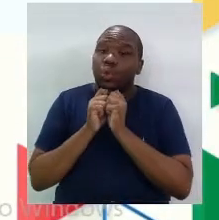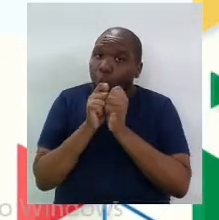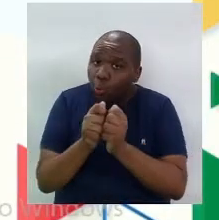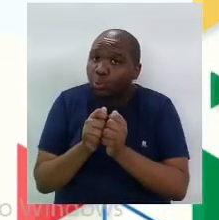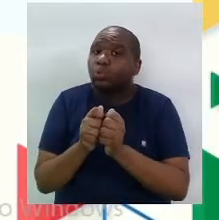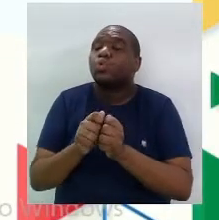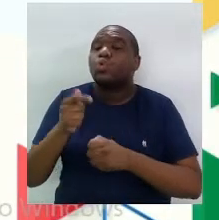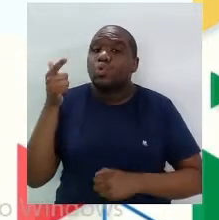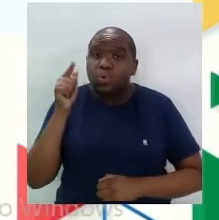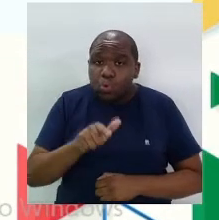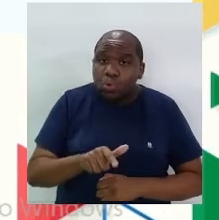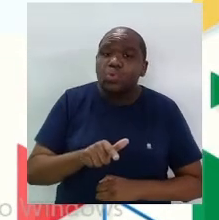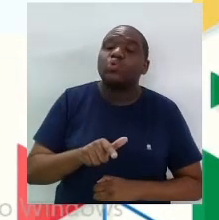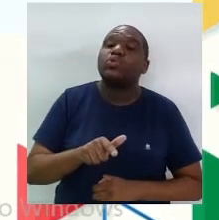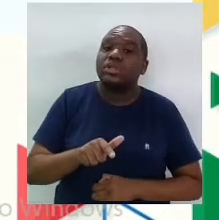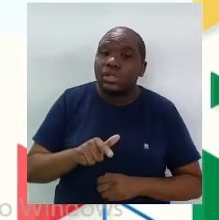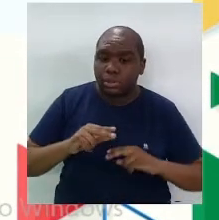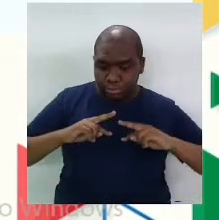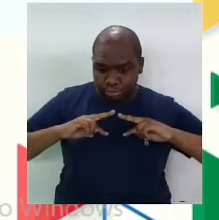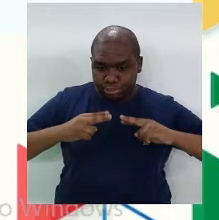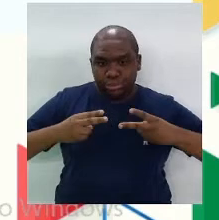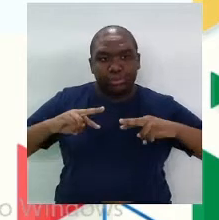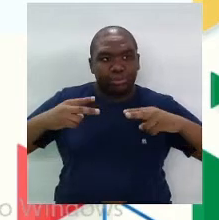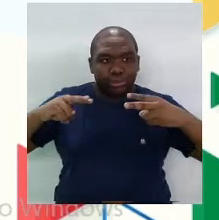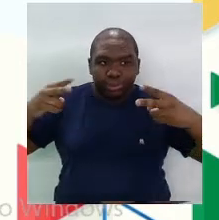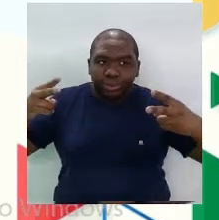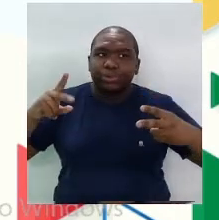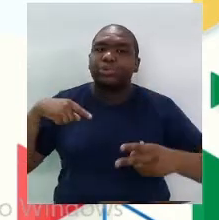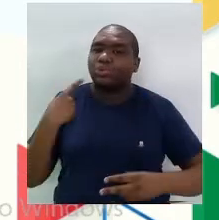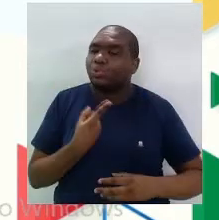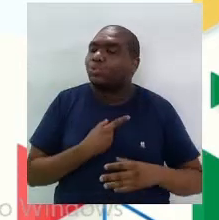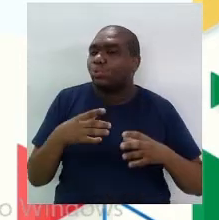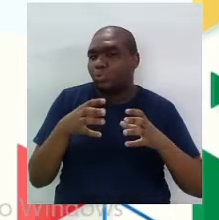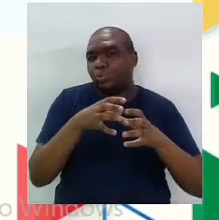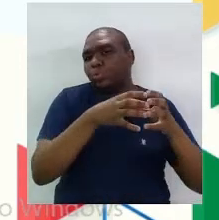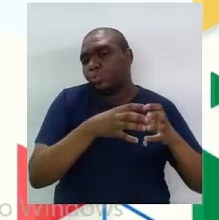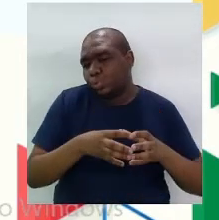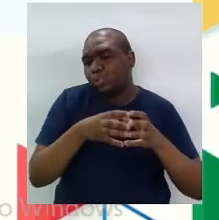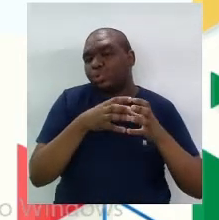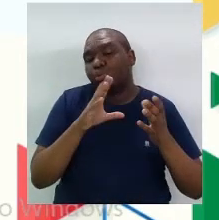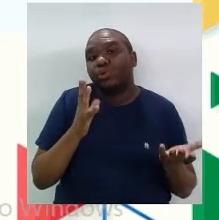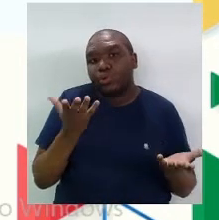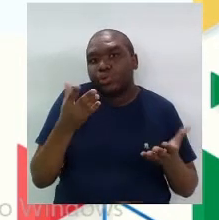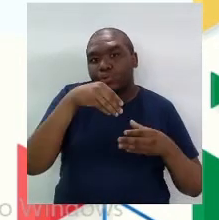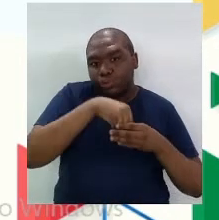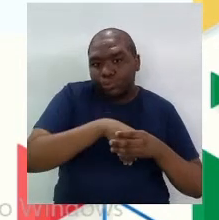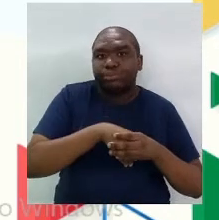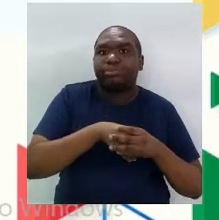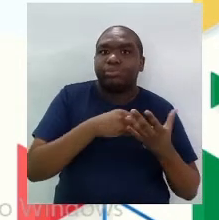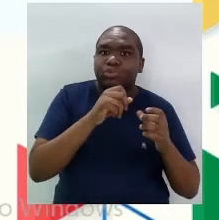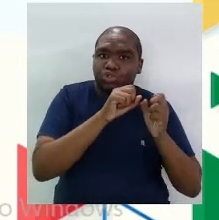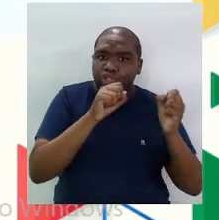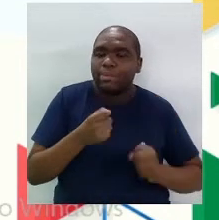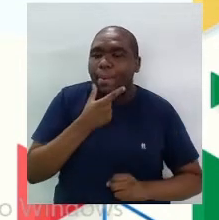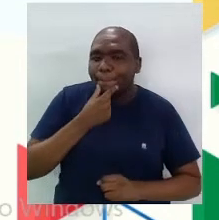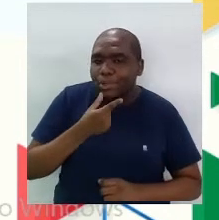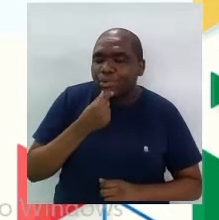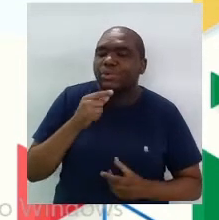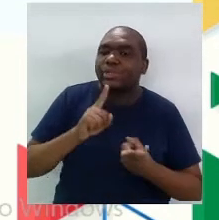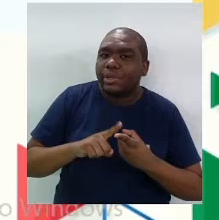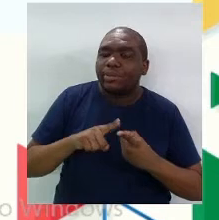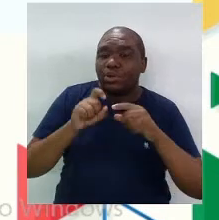vão atuar juntos para garantir a multiplicação da nossa espécie. Tanto o sistema